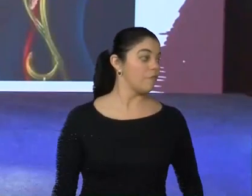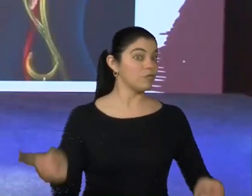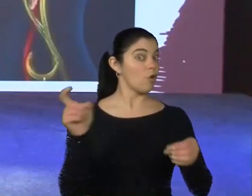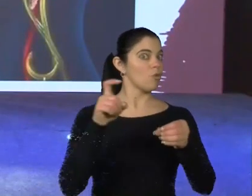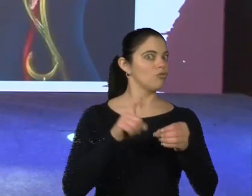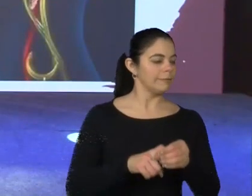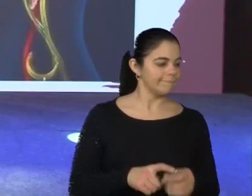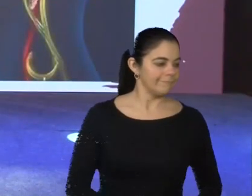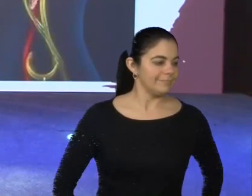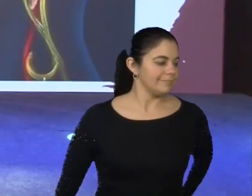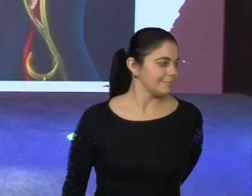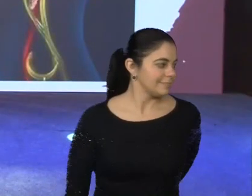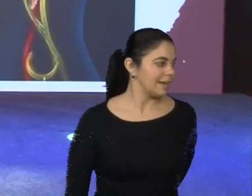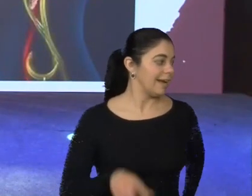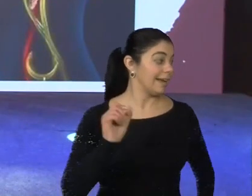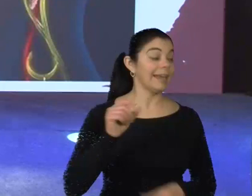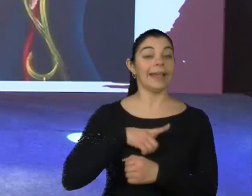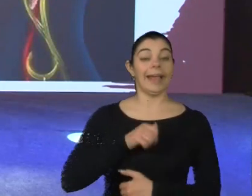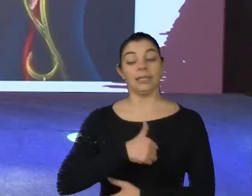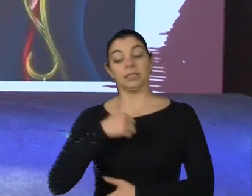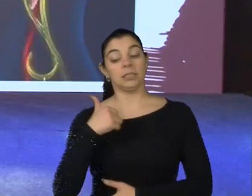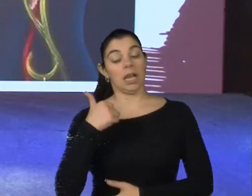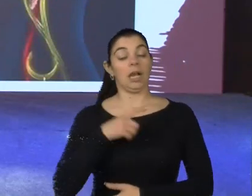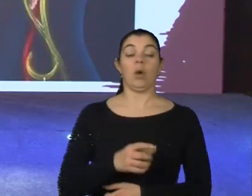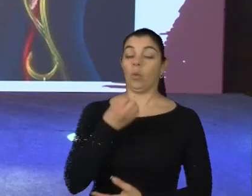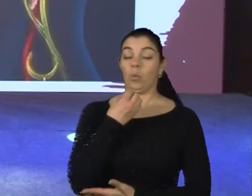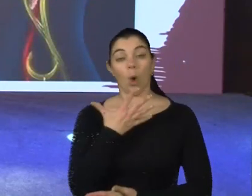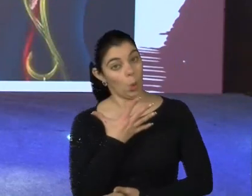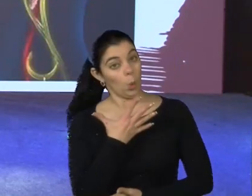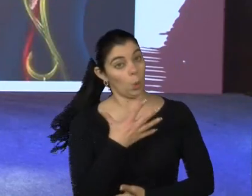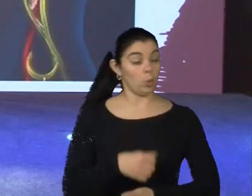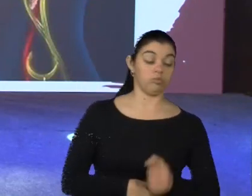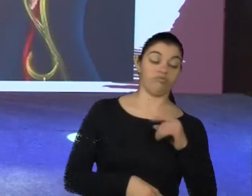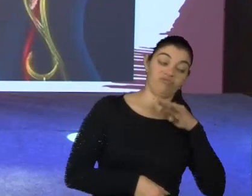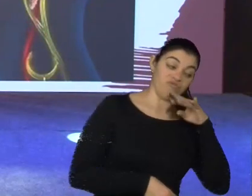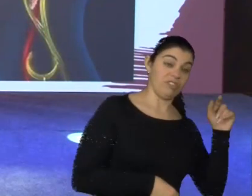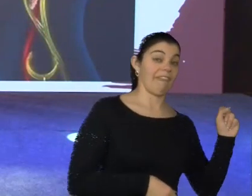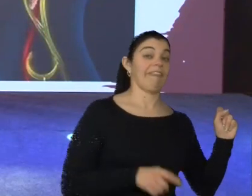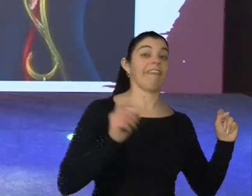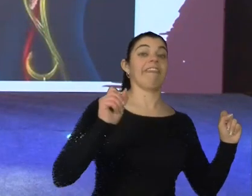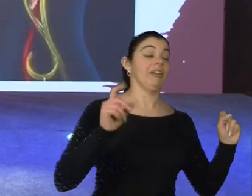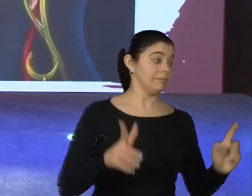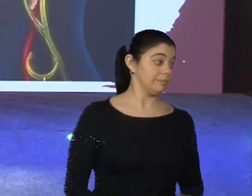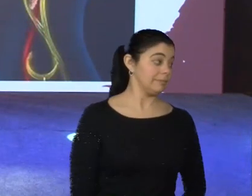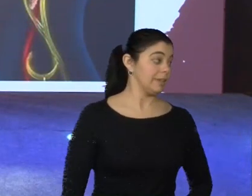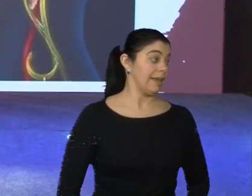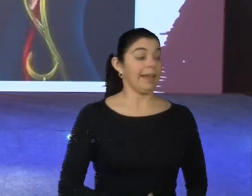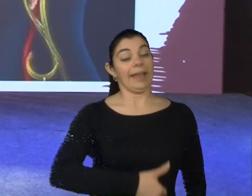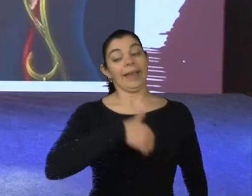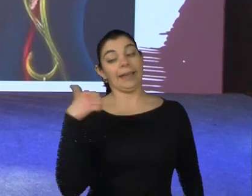Voltei. Quem escolheu o lado de cá e quem escolheu o lado de cá? Esse lado, a gente